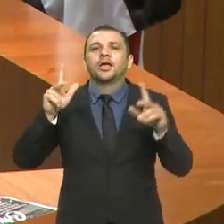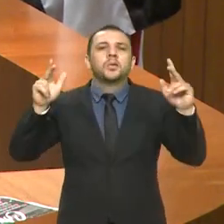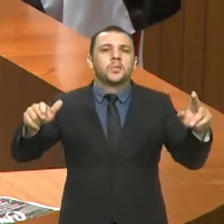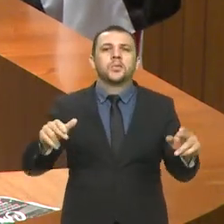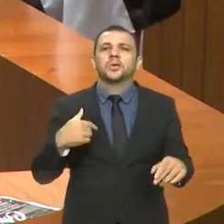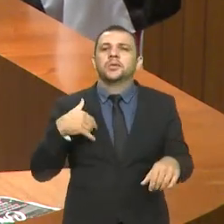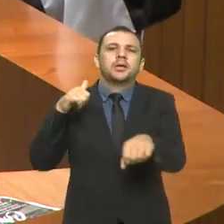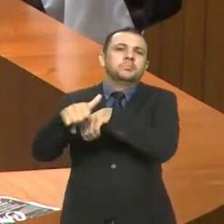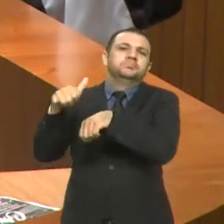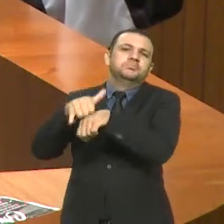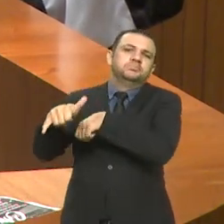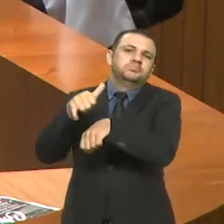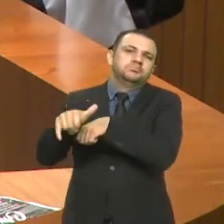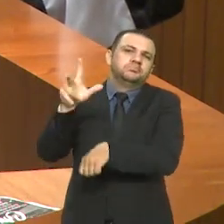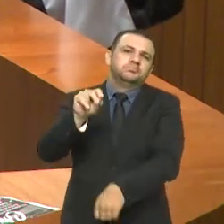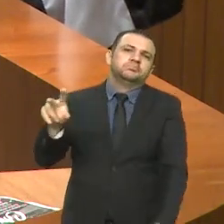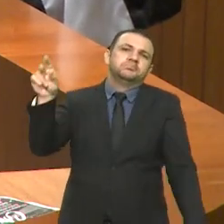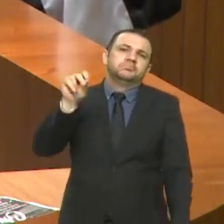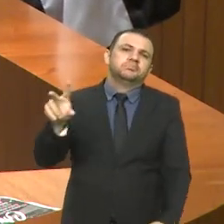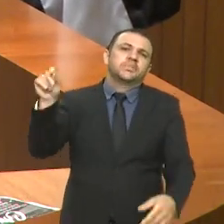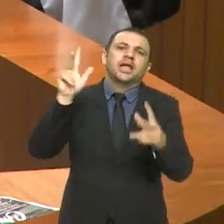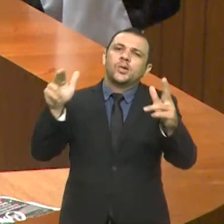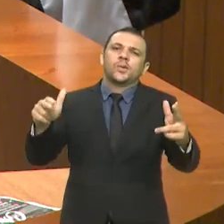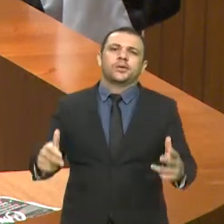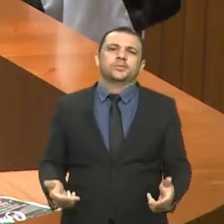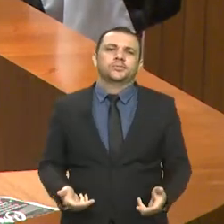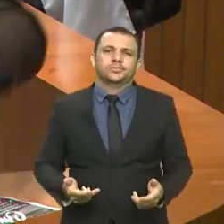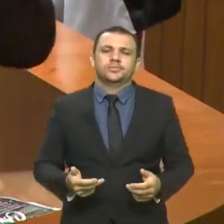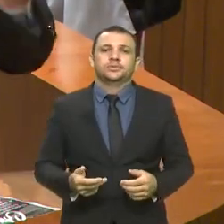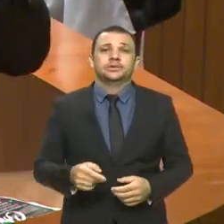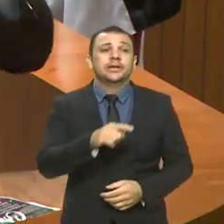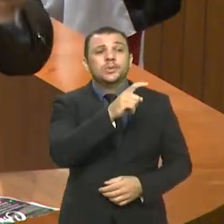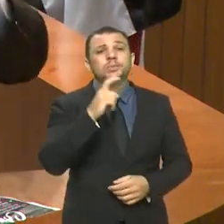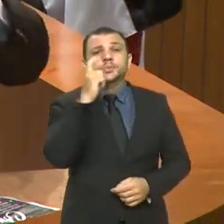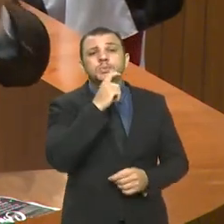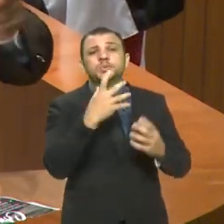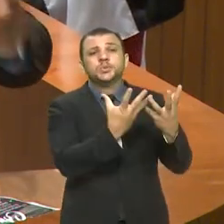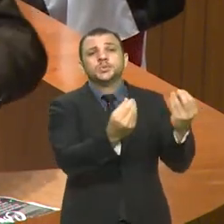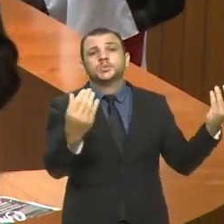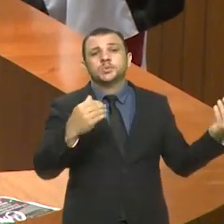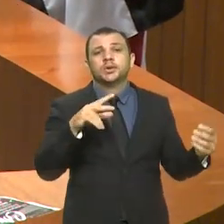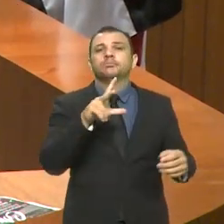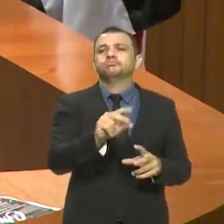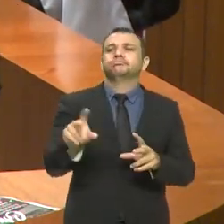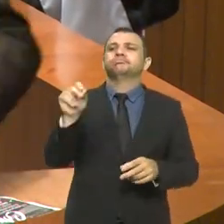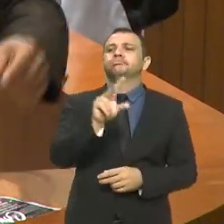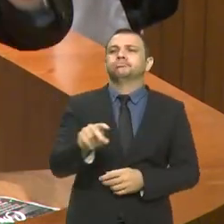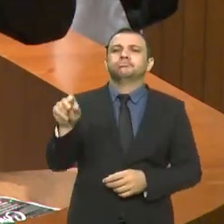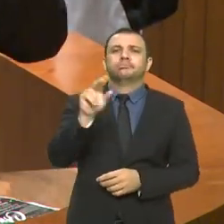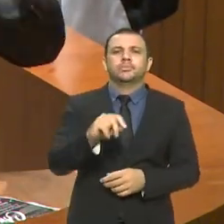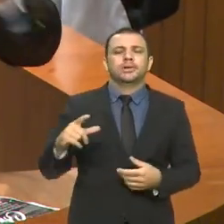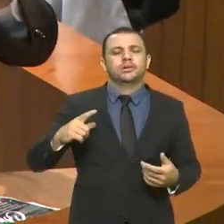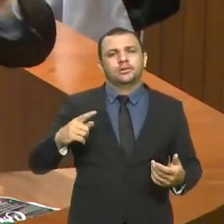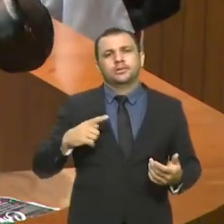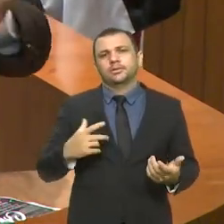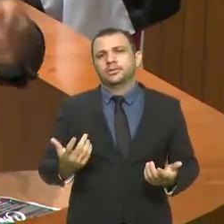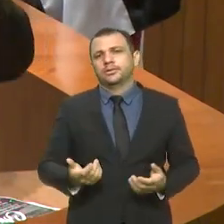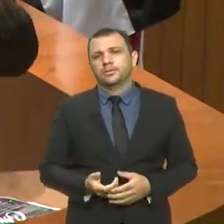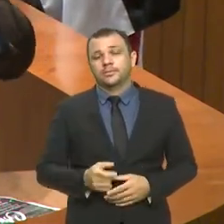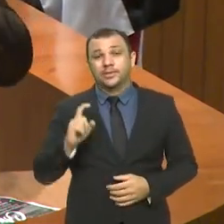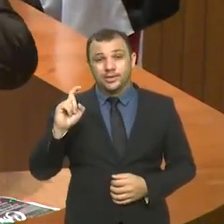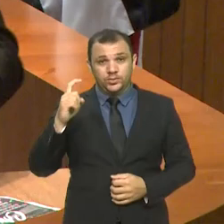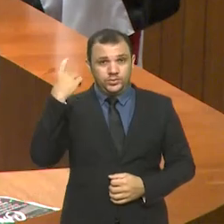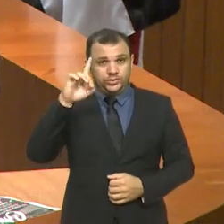almas. O ex-diretor da MOB, um tal de seu Daniel, para não chamá-lo de mentiroso,